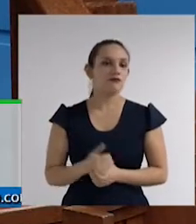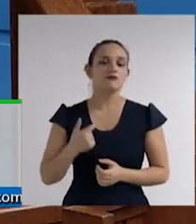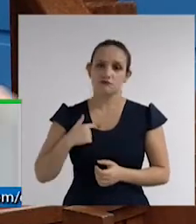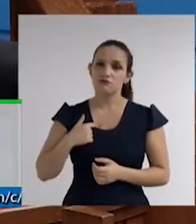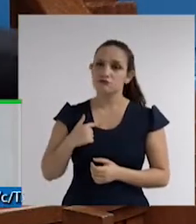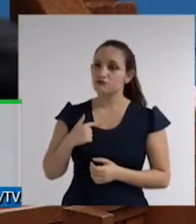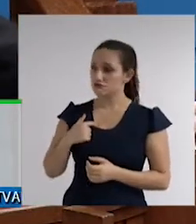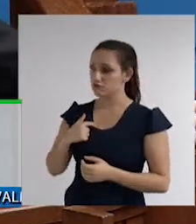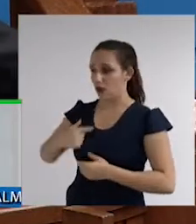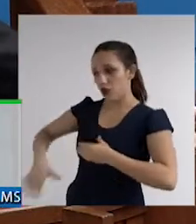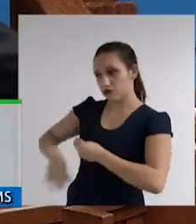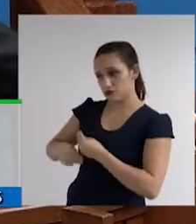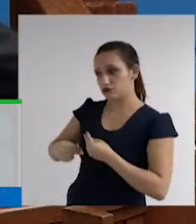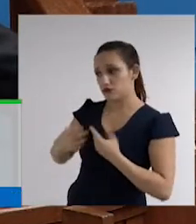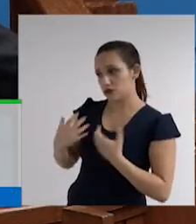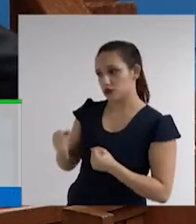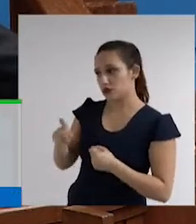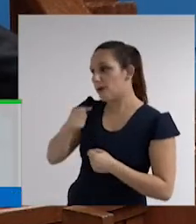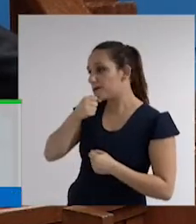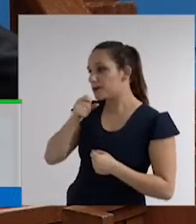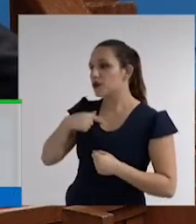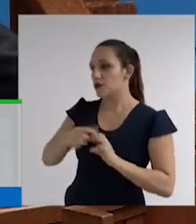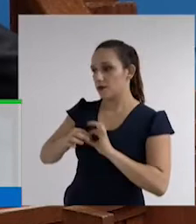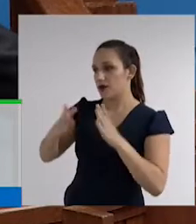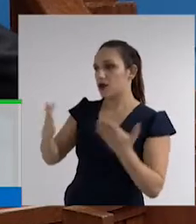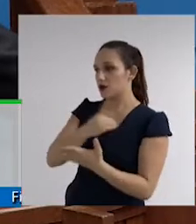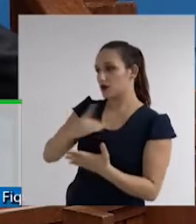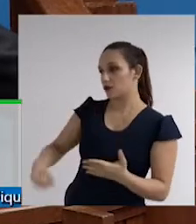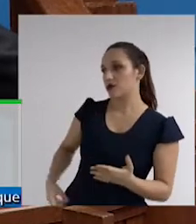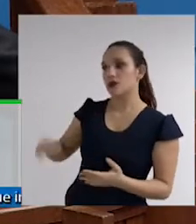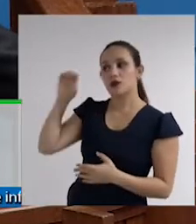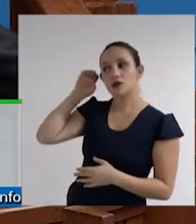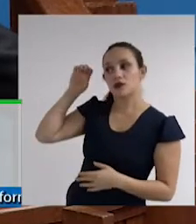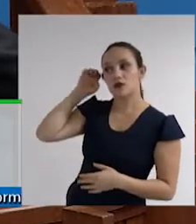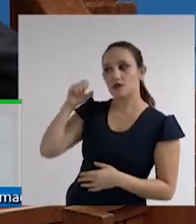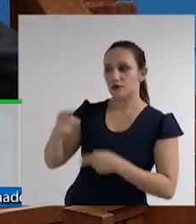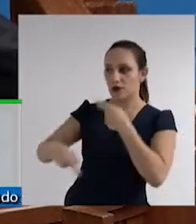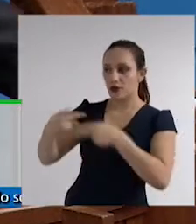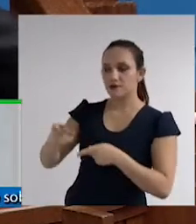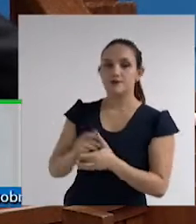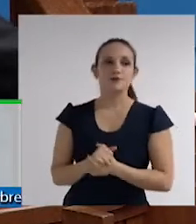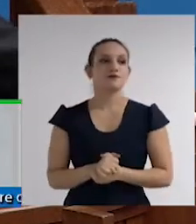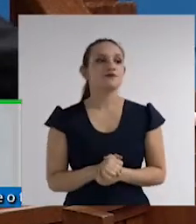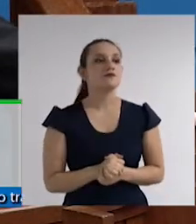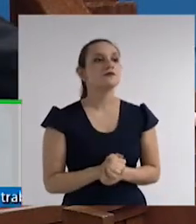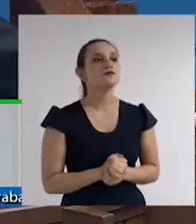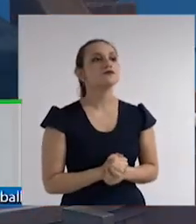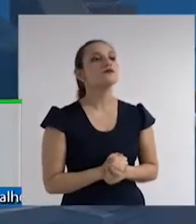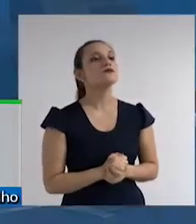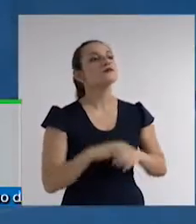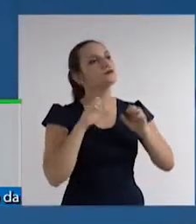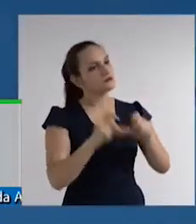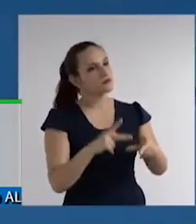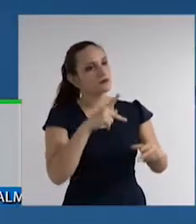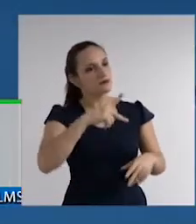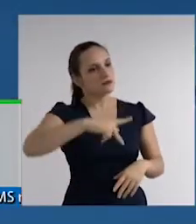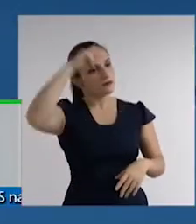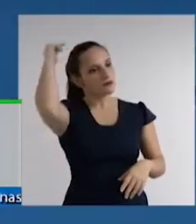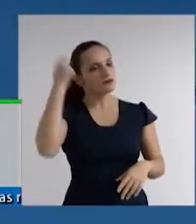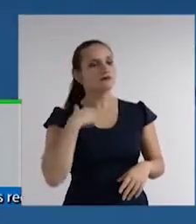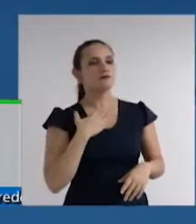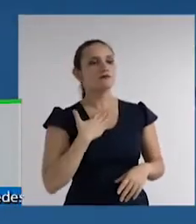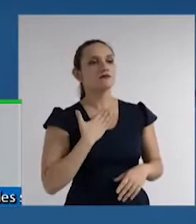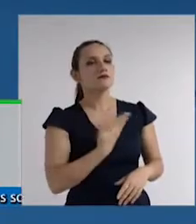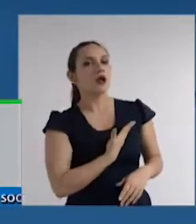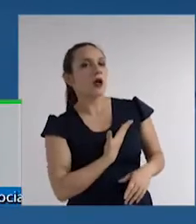a vossa parte e concedo uma parte ao nobre deputado Eduardo Rocha. Deputado Paulo Corrêa, grande